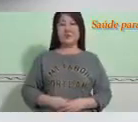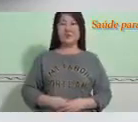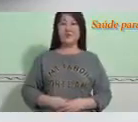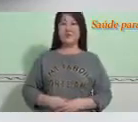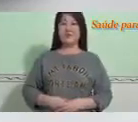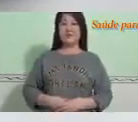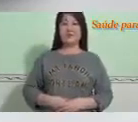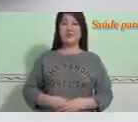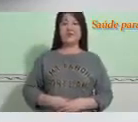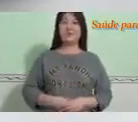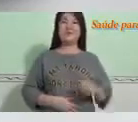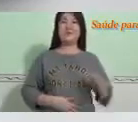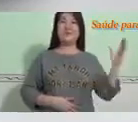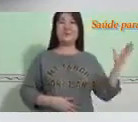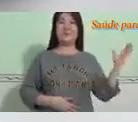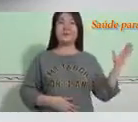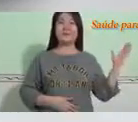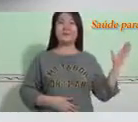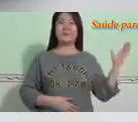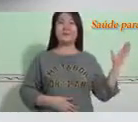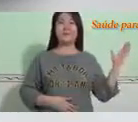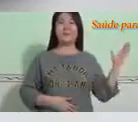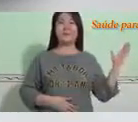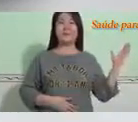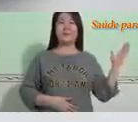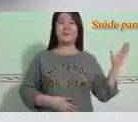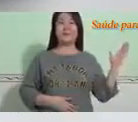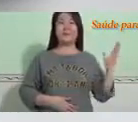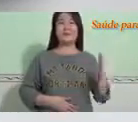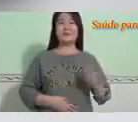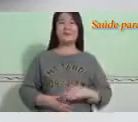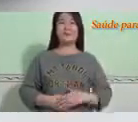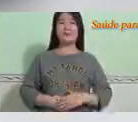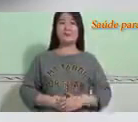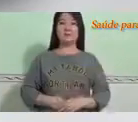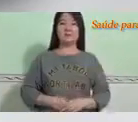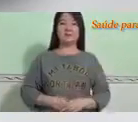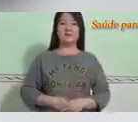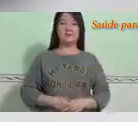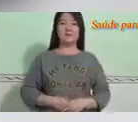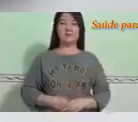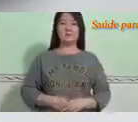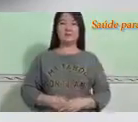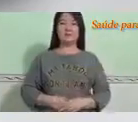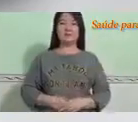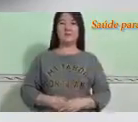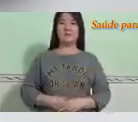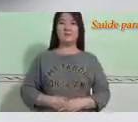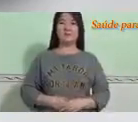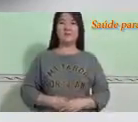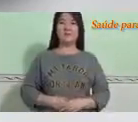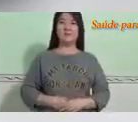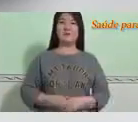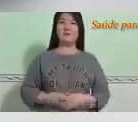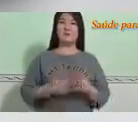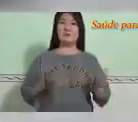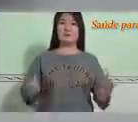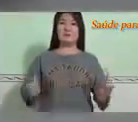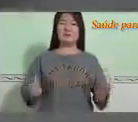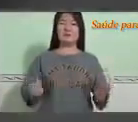alergia a qualquer um dos componentes presentes na fórmula vírgula pessoas com doenças gastrointestinais vírgula